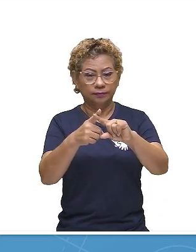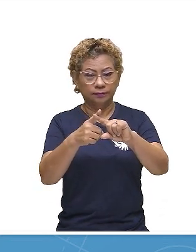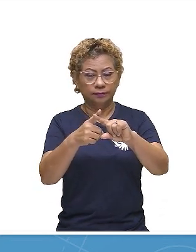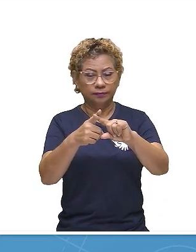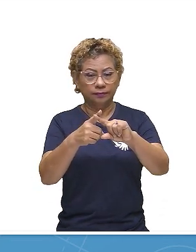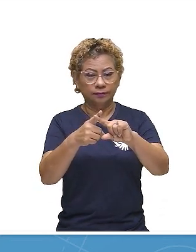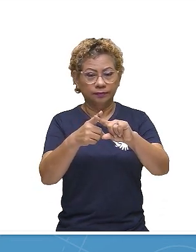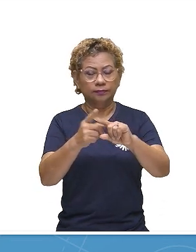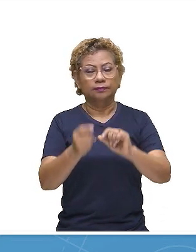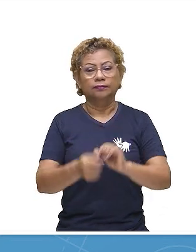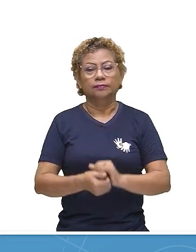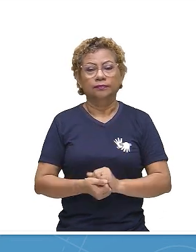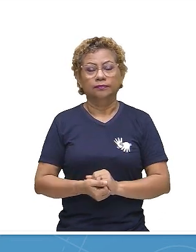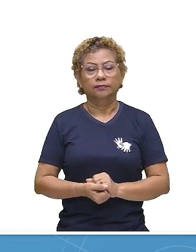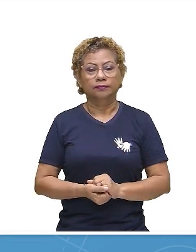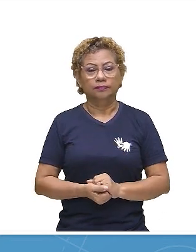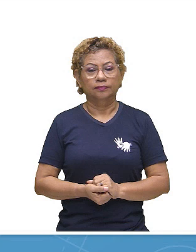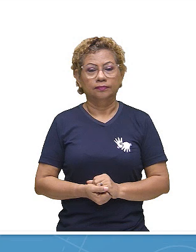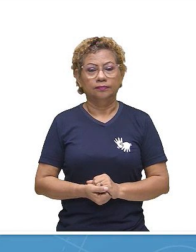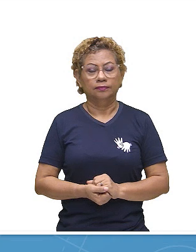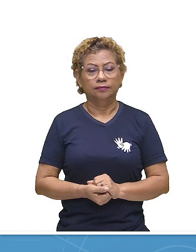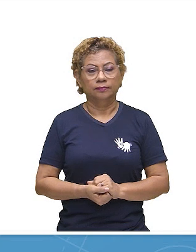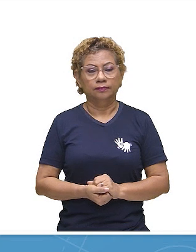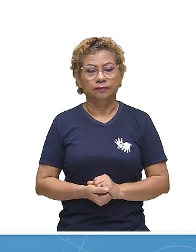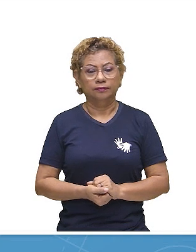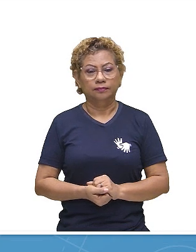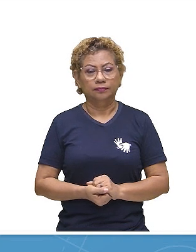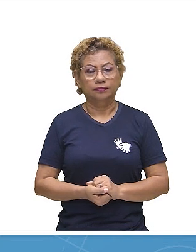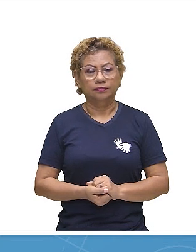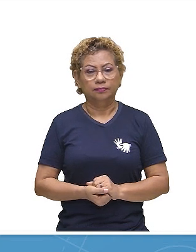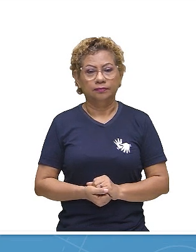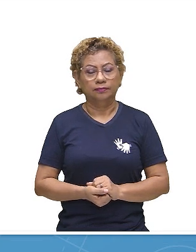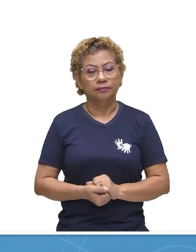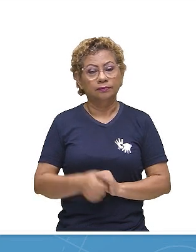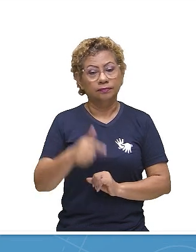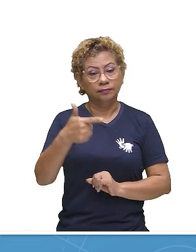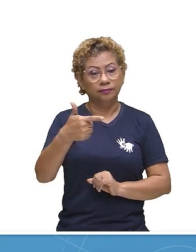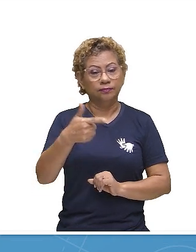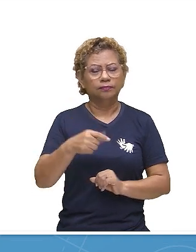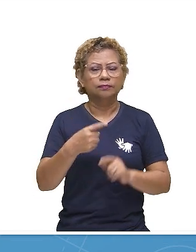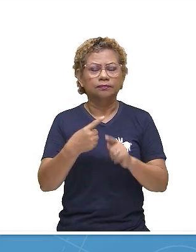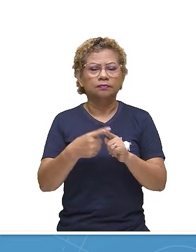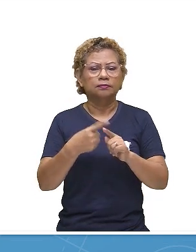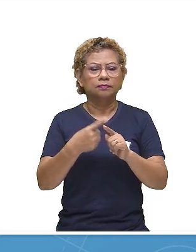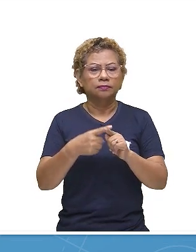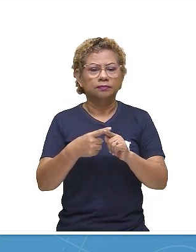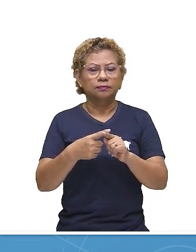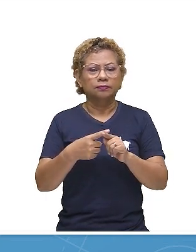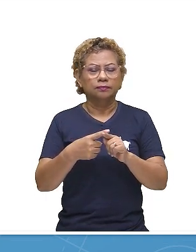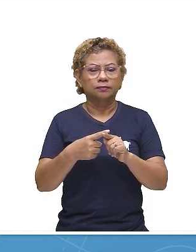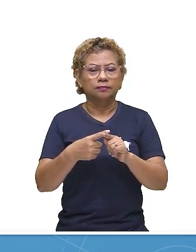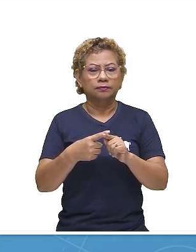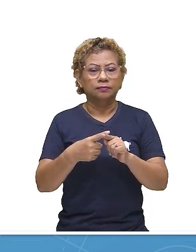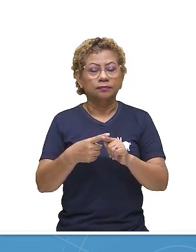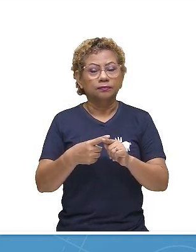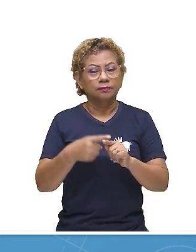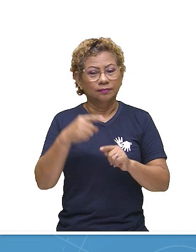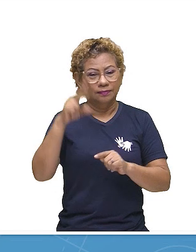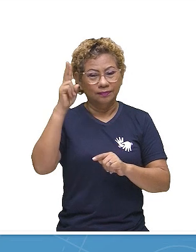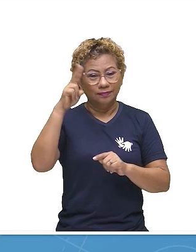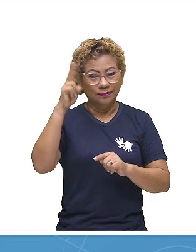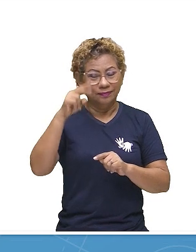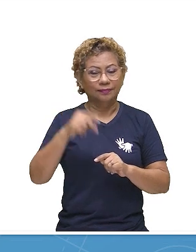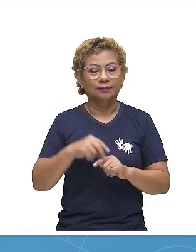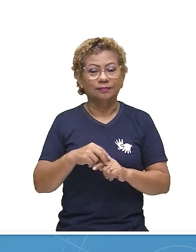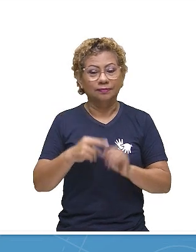de 8 é igual a quanto? É igual a 2. Por quê? 2 ao cubo é 8. Então, lembrados lá daquela